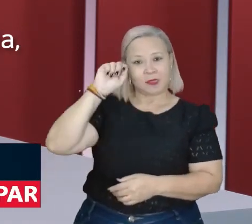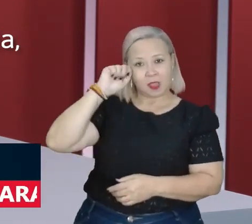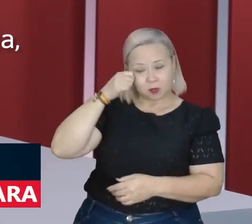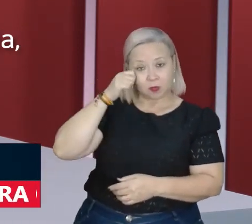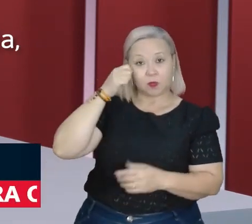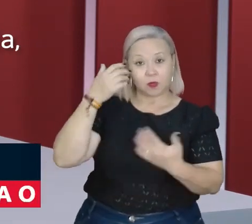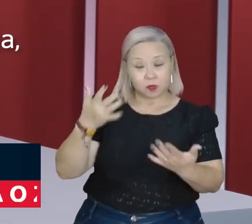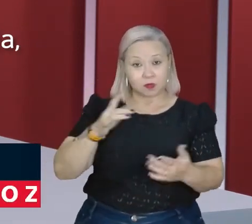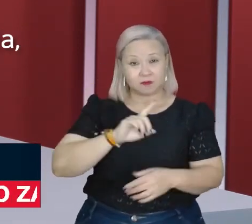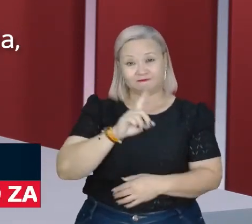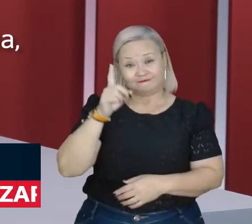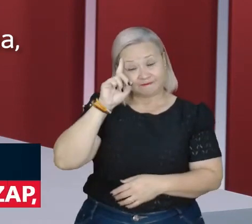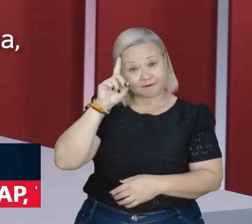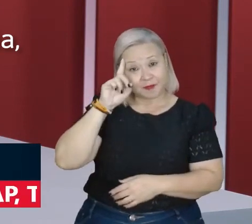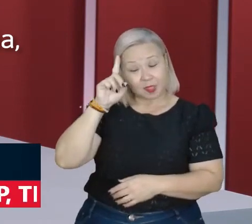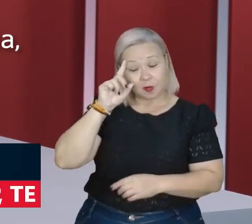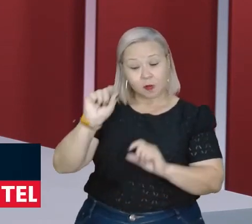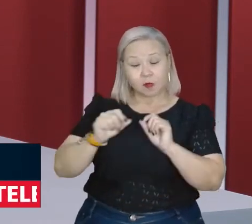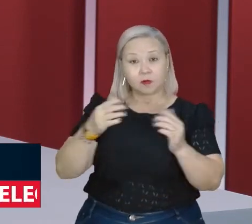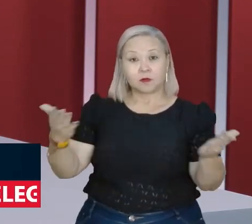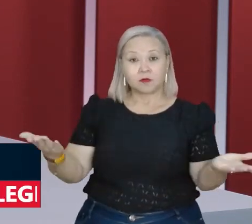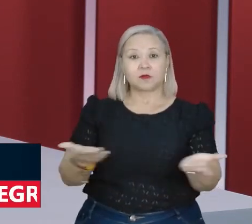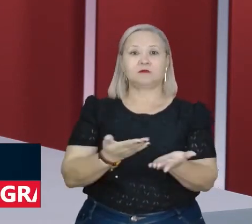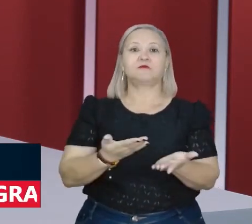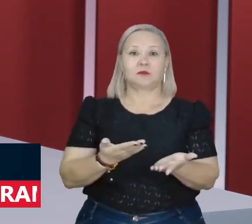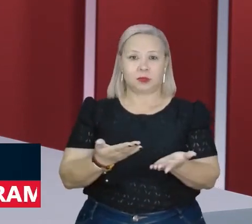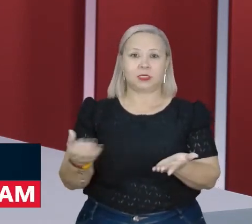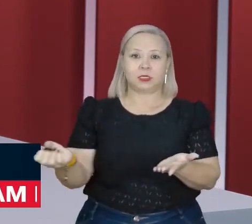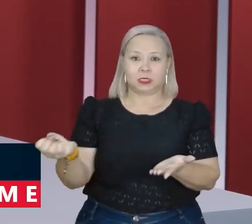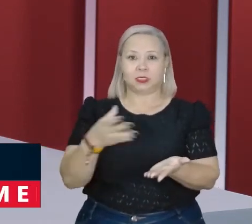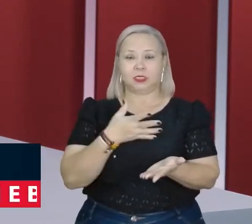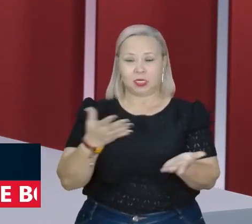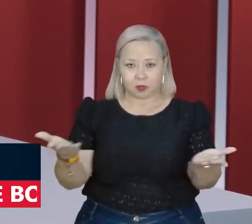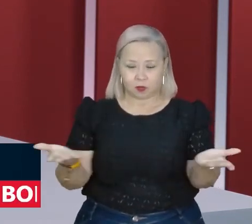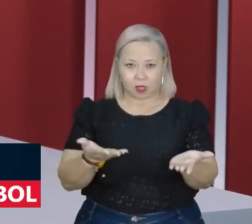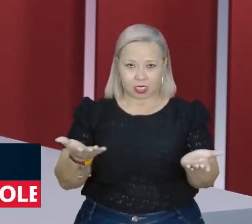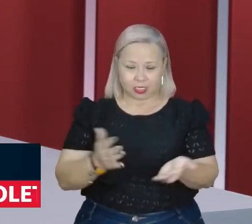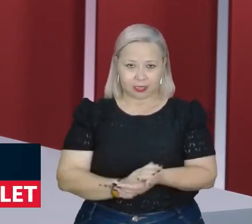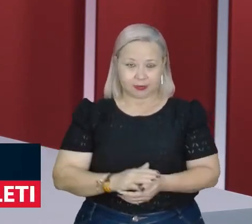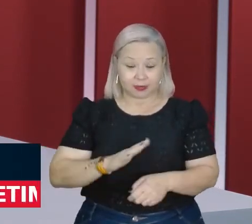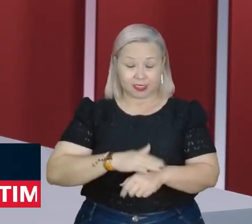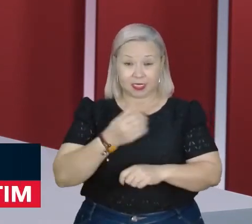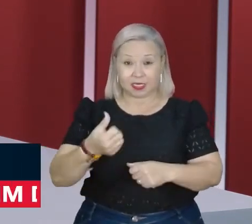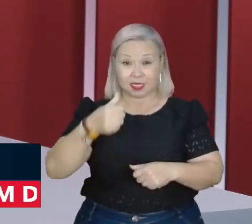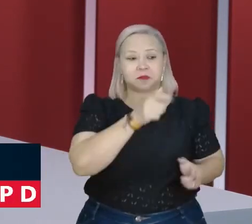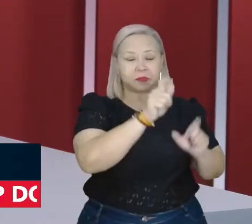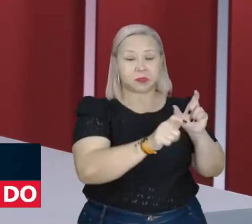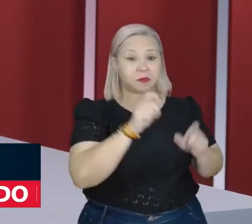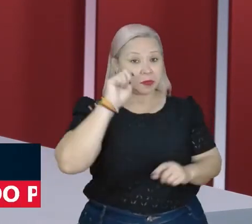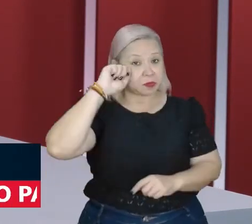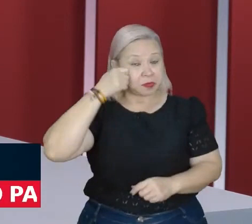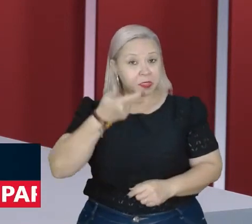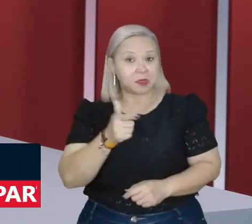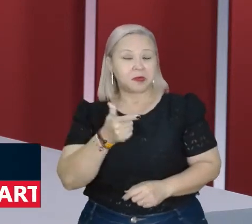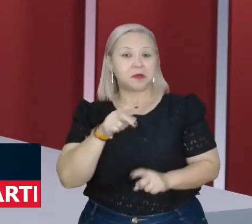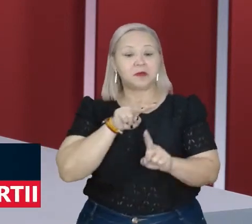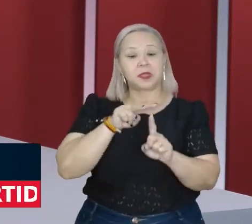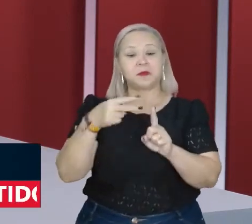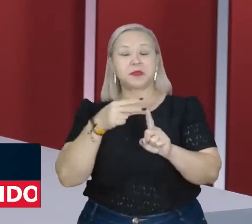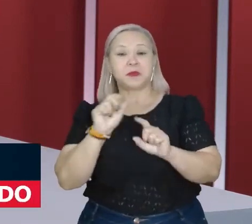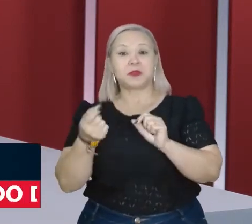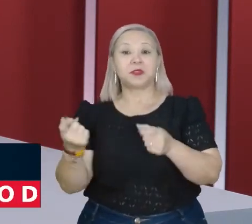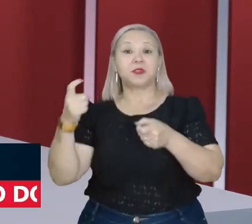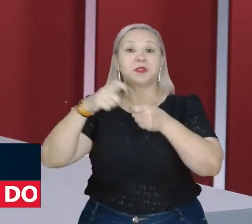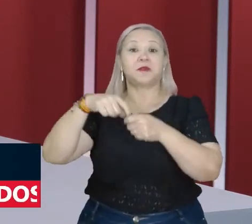dia ele se retroalimenta, cada dia ele é mais cruel contra a juventude negra. A gente precisa voltar a expandir